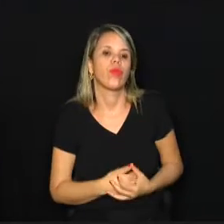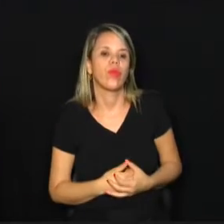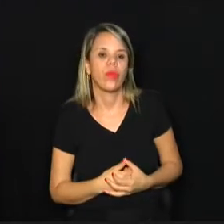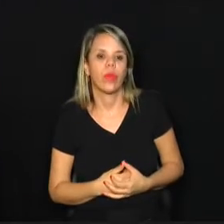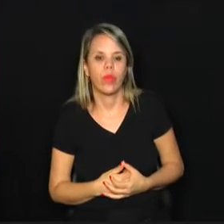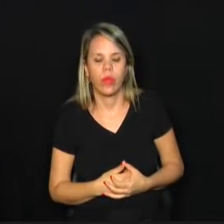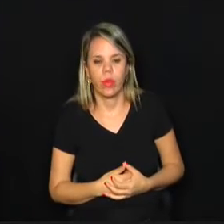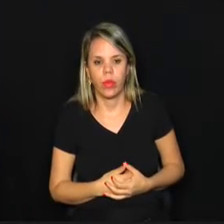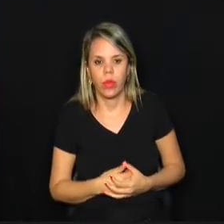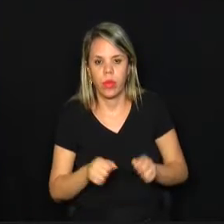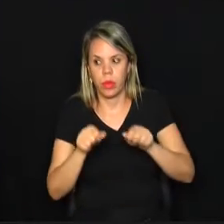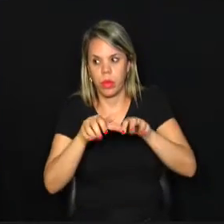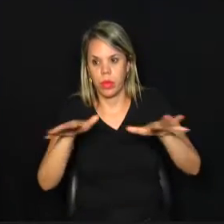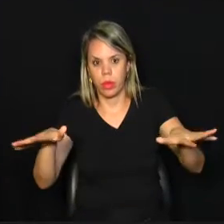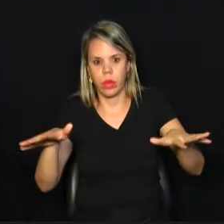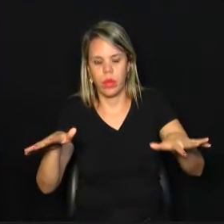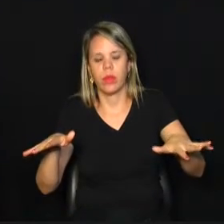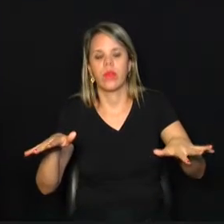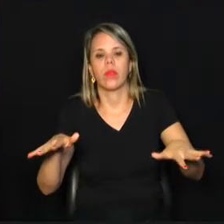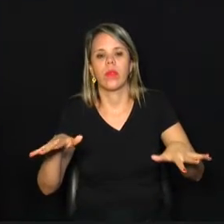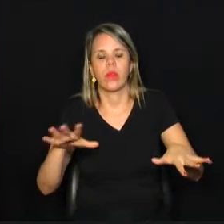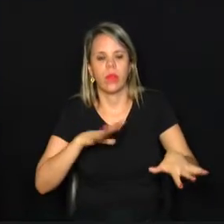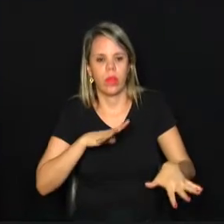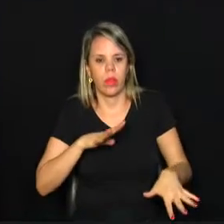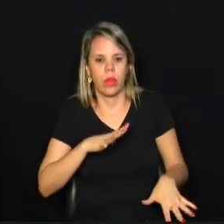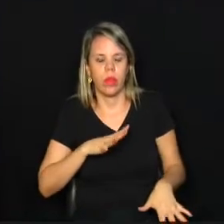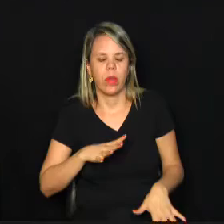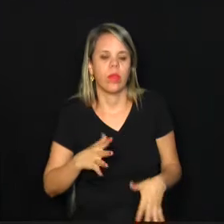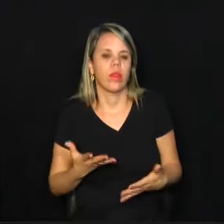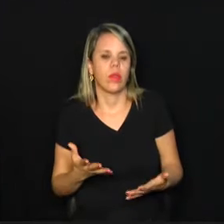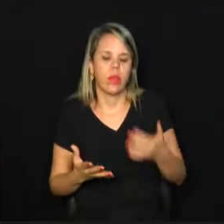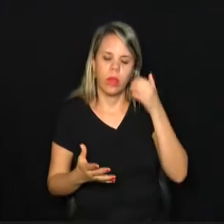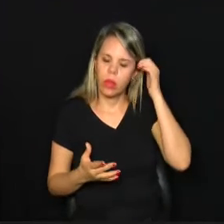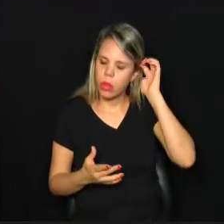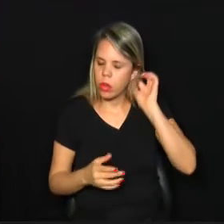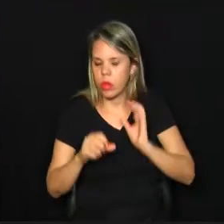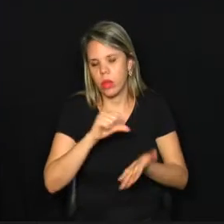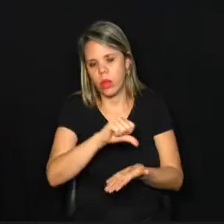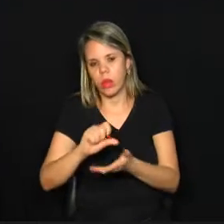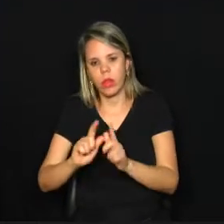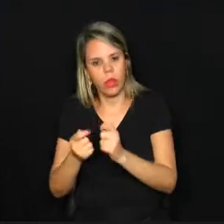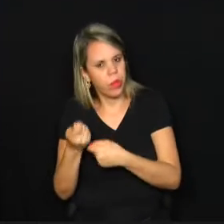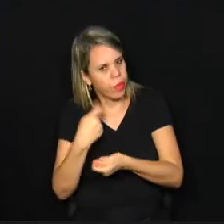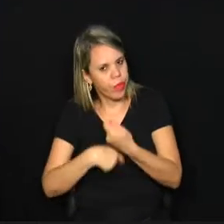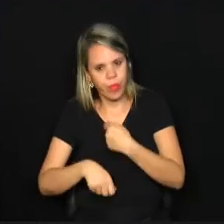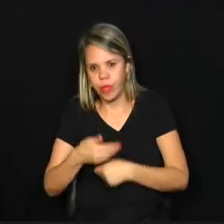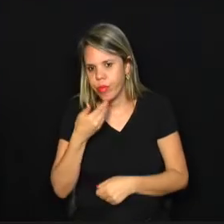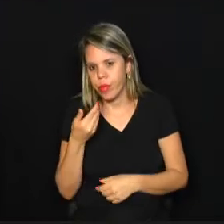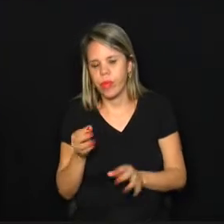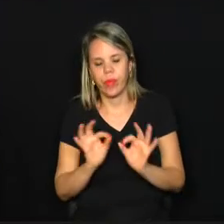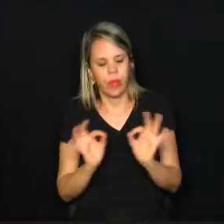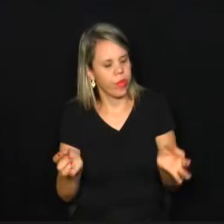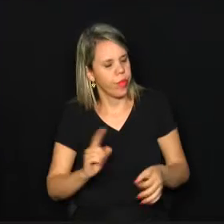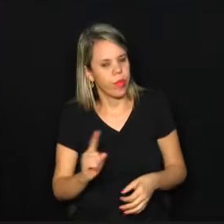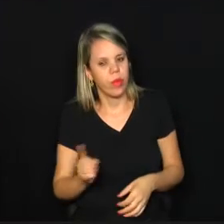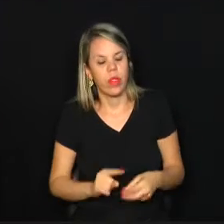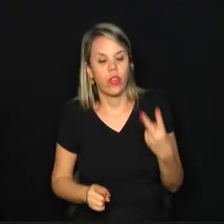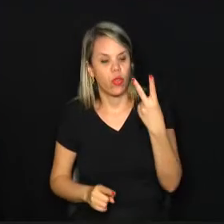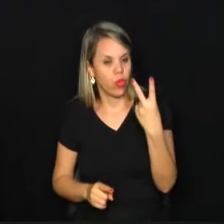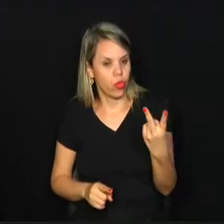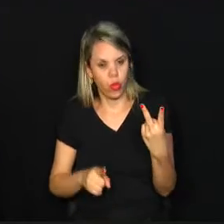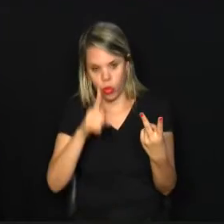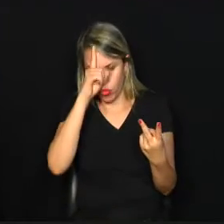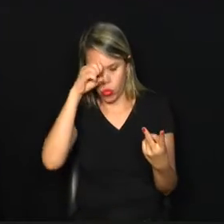e espalhadas geograficamente, a gestão não é simples. Atualmente, a gente está com 2 hospitais de